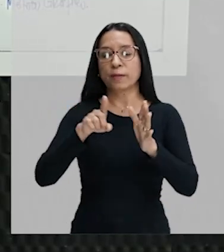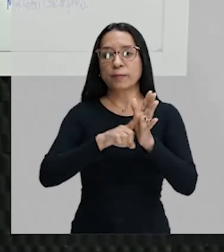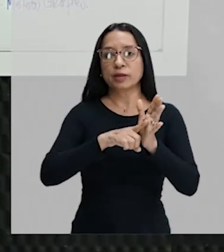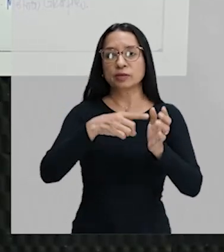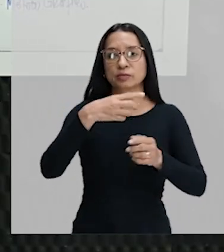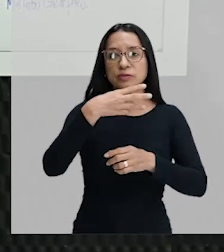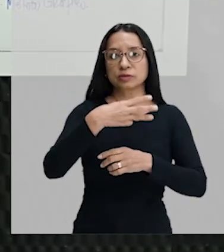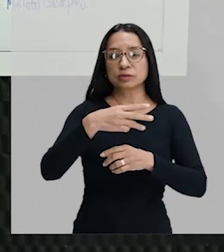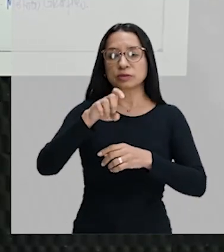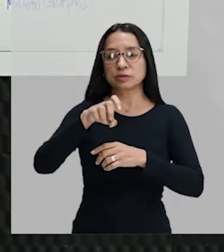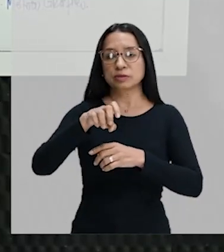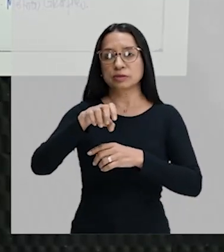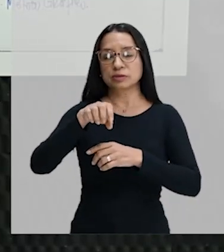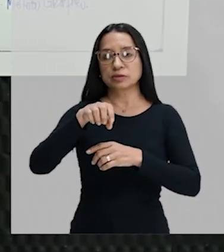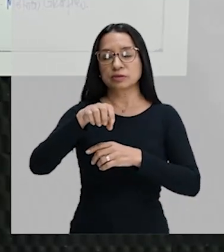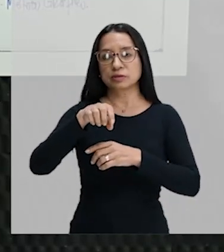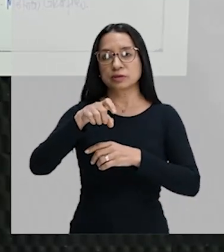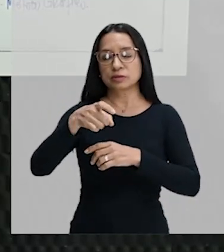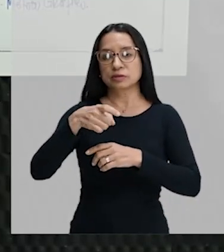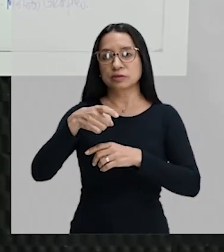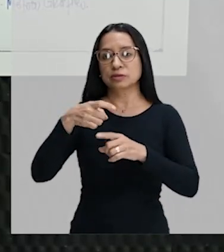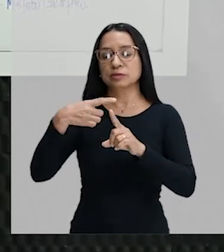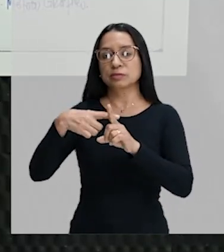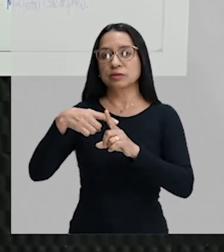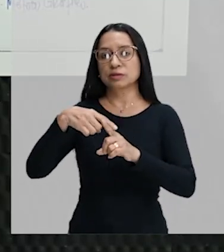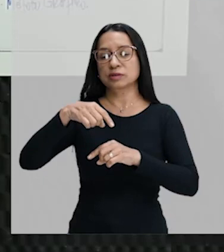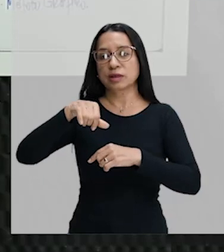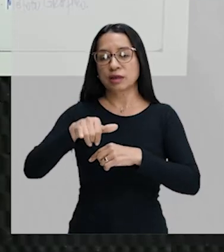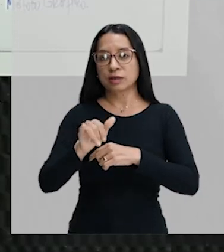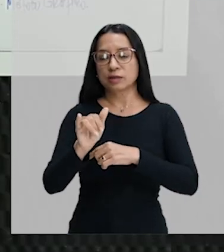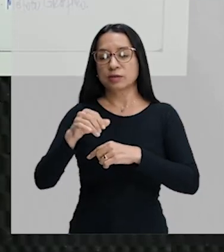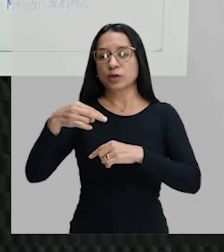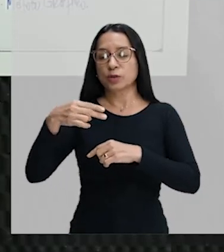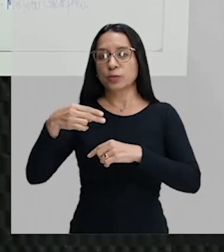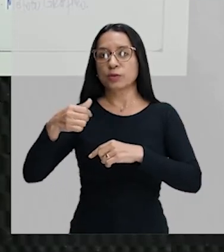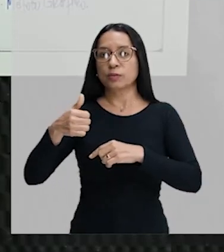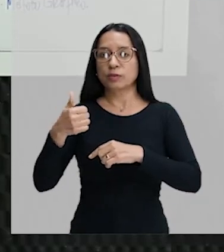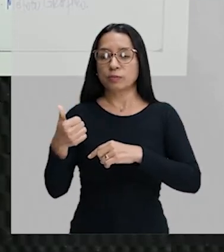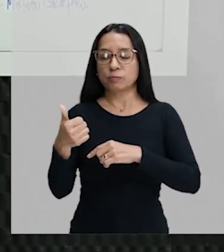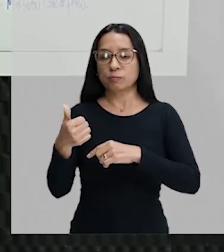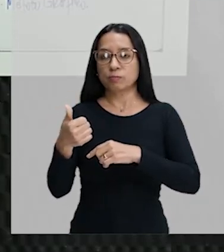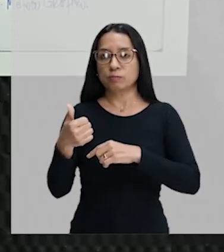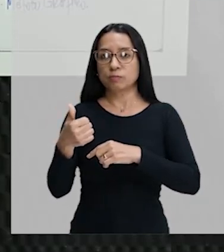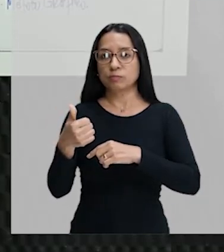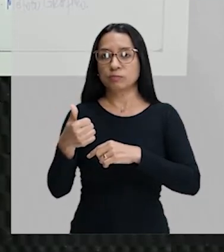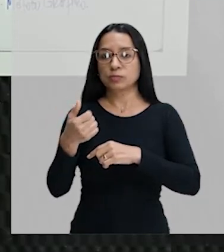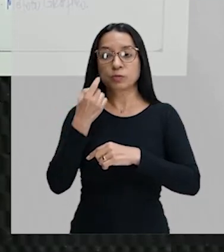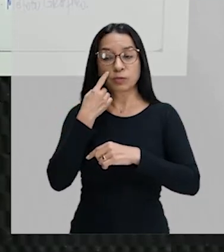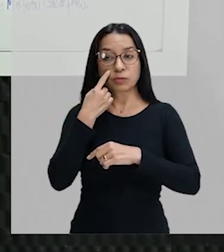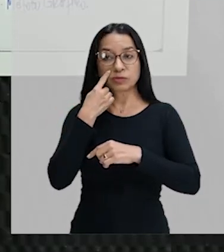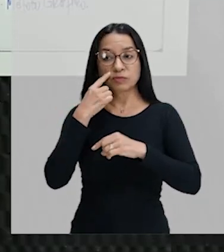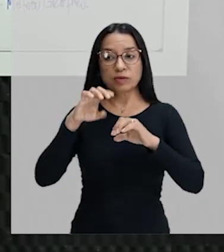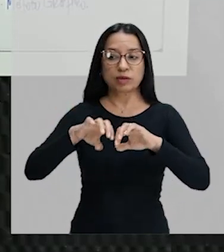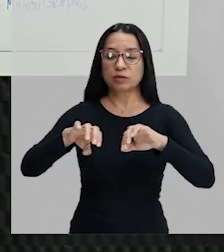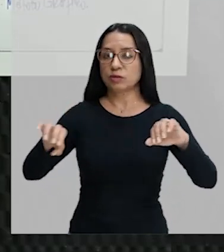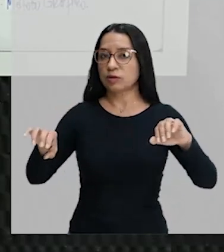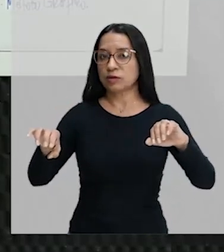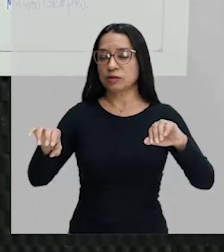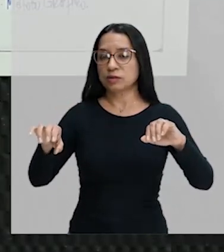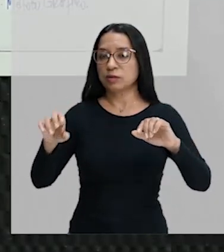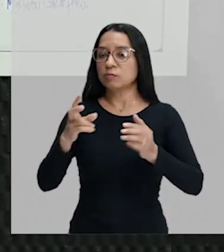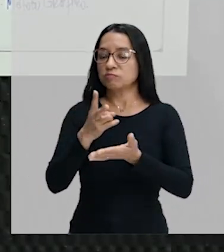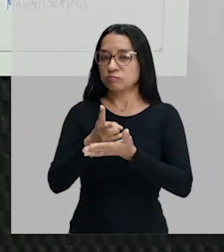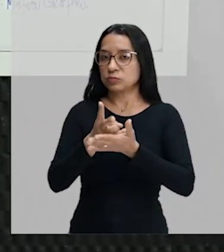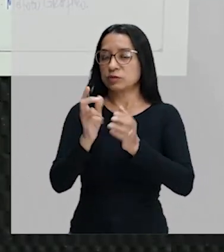quando a gente fala de um sistema de equações, a gente não pode analisar as equações de forma isolada. Elas estão juntas, certo?